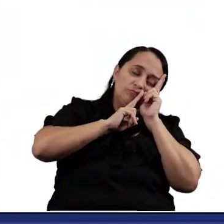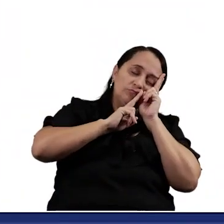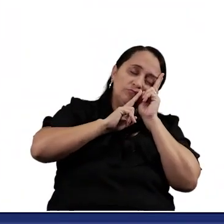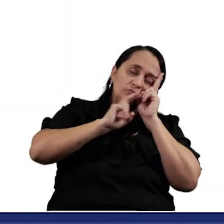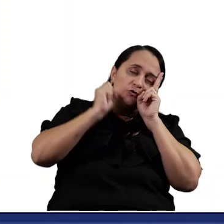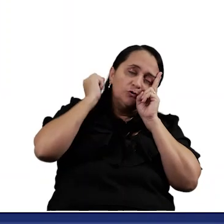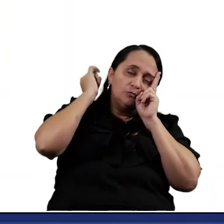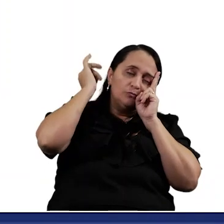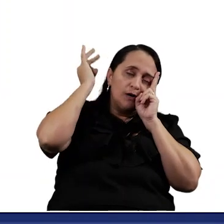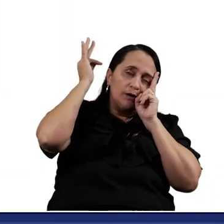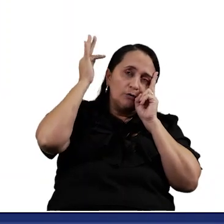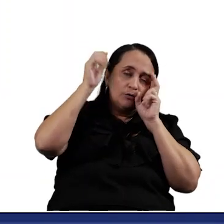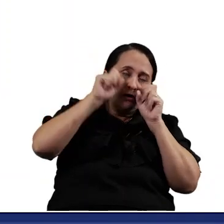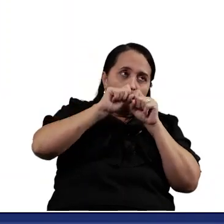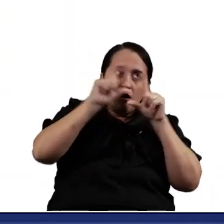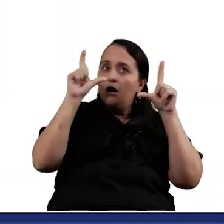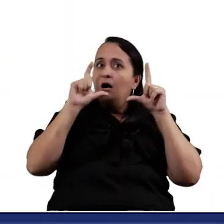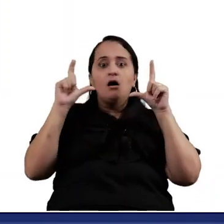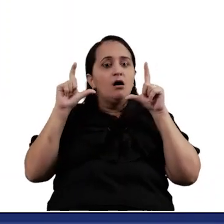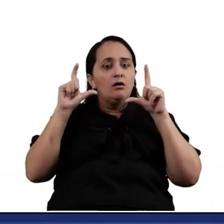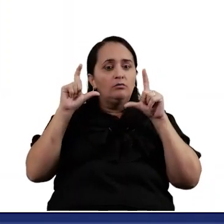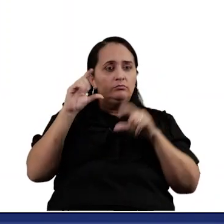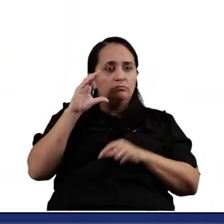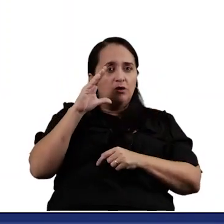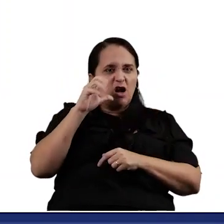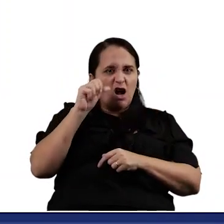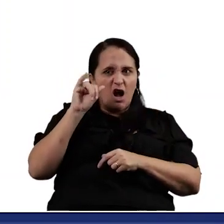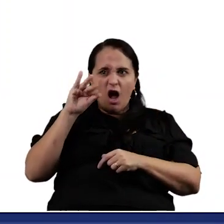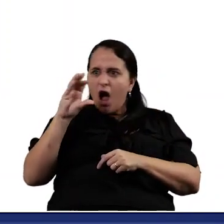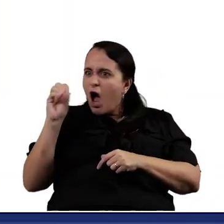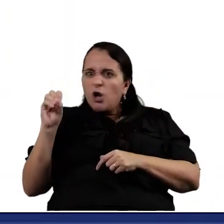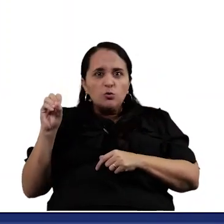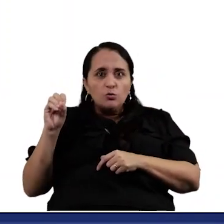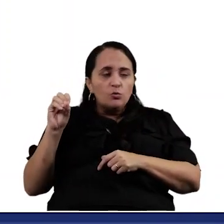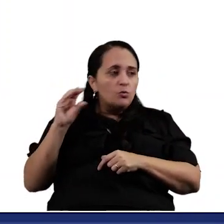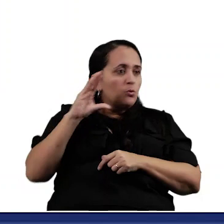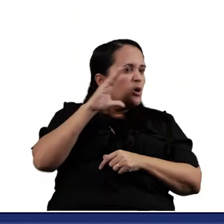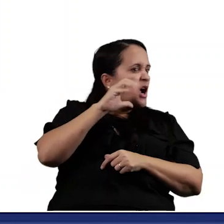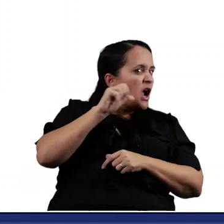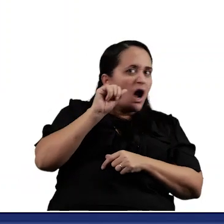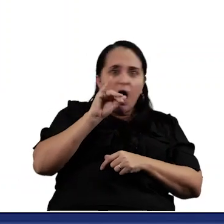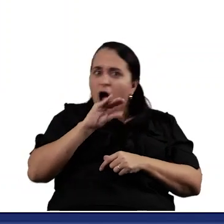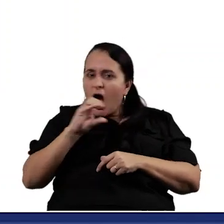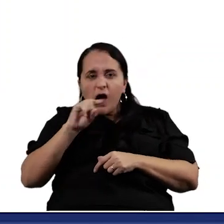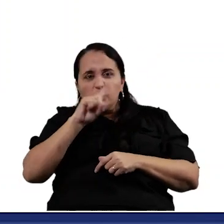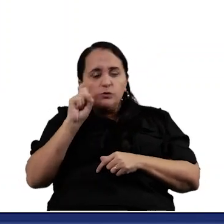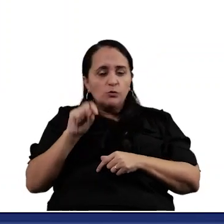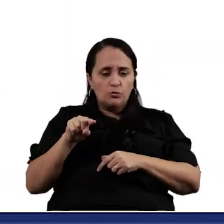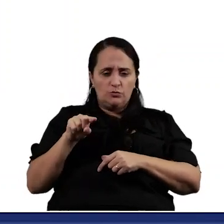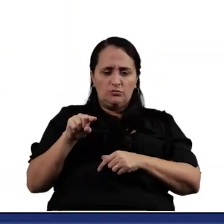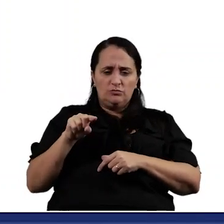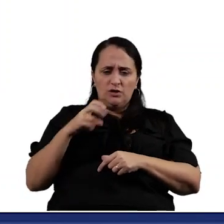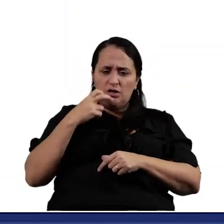uma voz cavernosa Caio Caio a voz